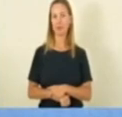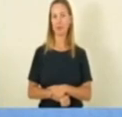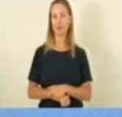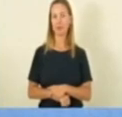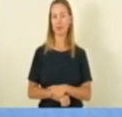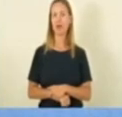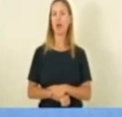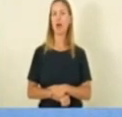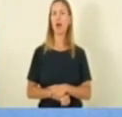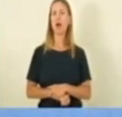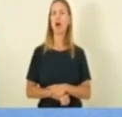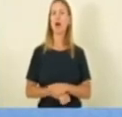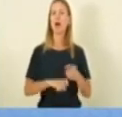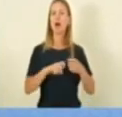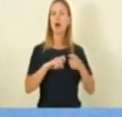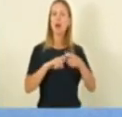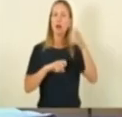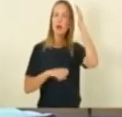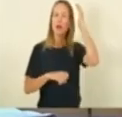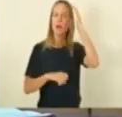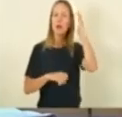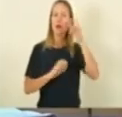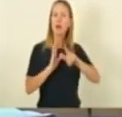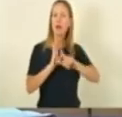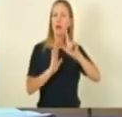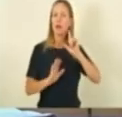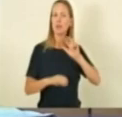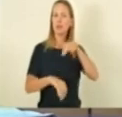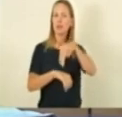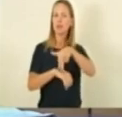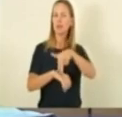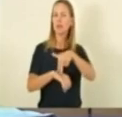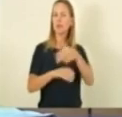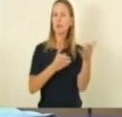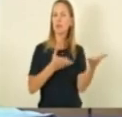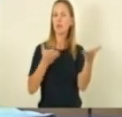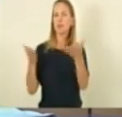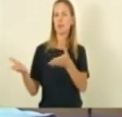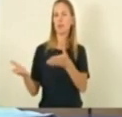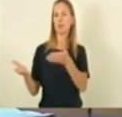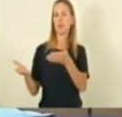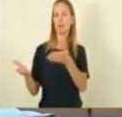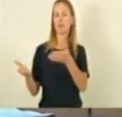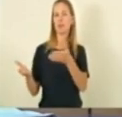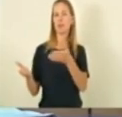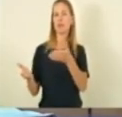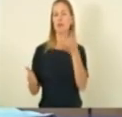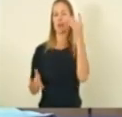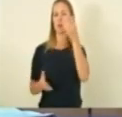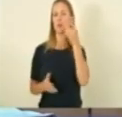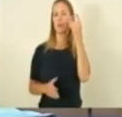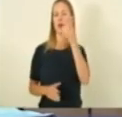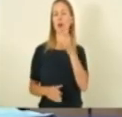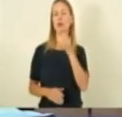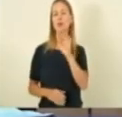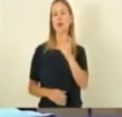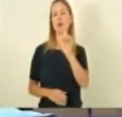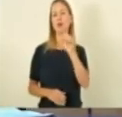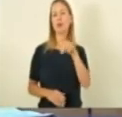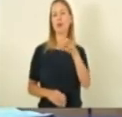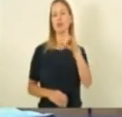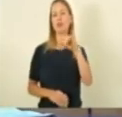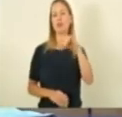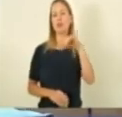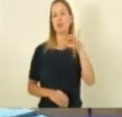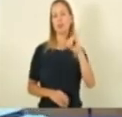Doutor Hércules, antes de Vossa Excelência assumir a tribuna, eu vou passar a presidência para o deputado Fabrício Gandini. Eu